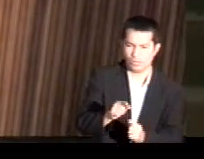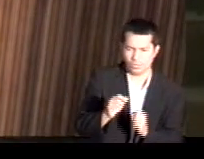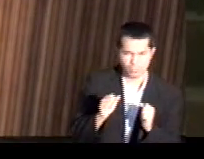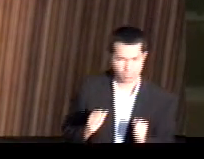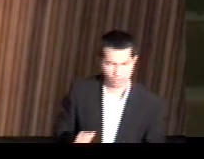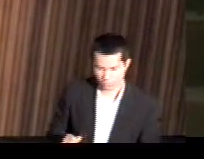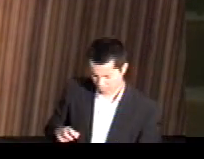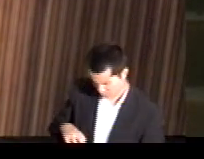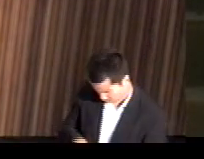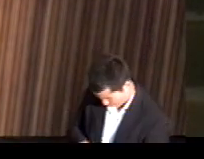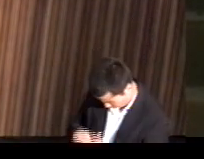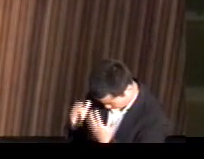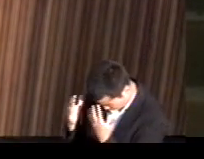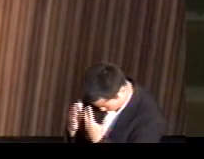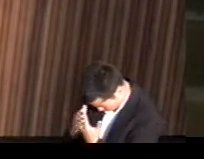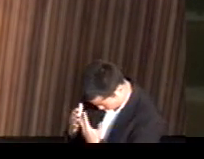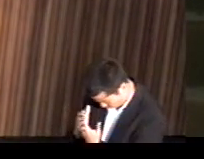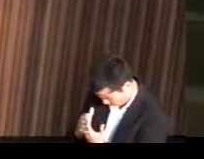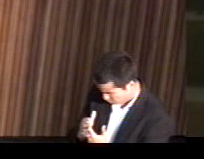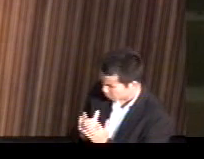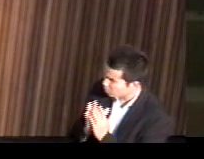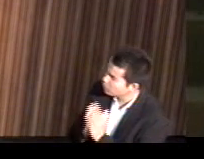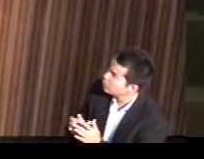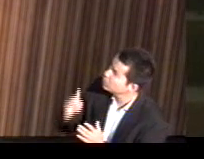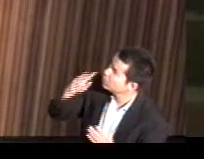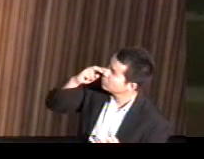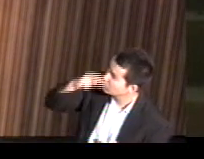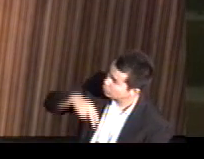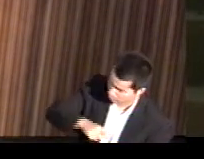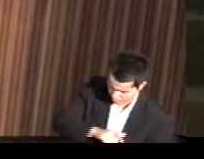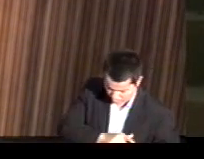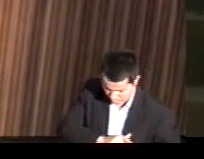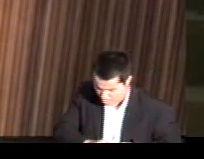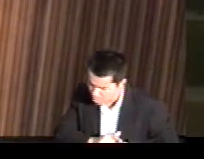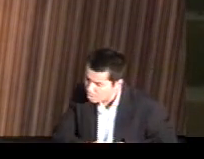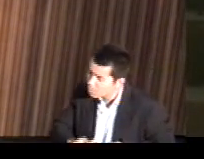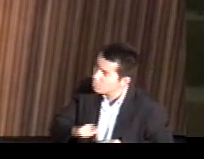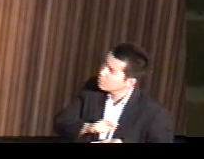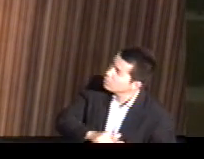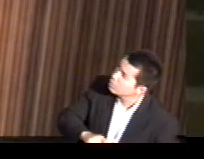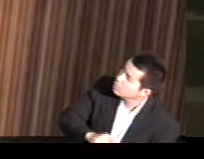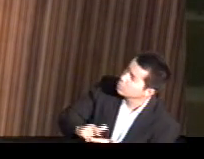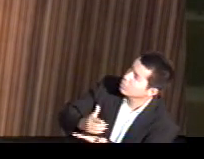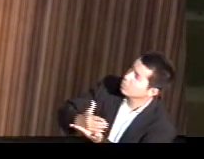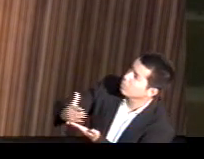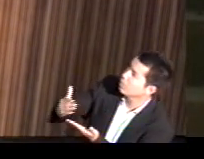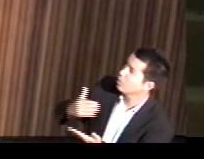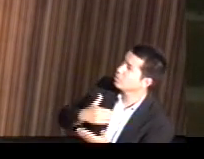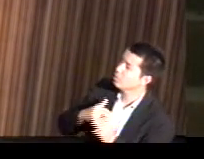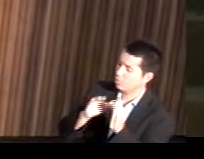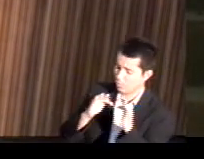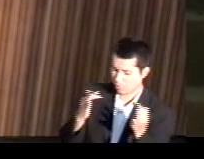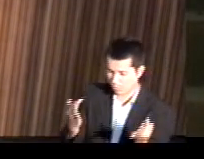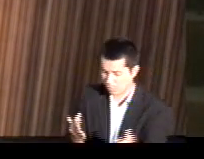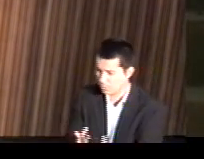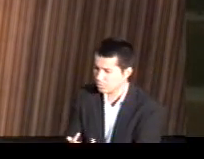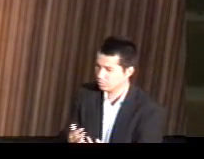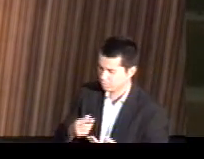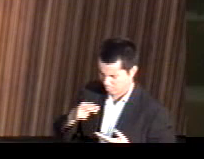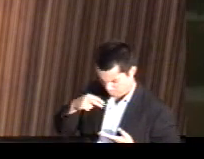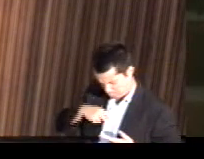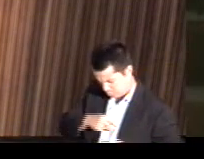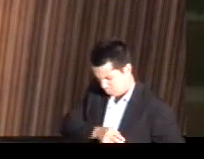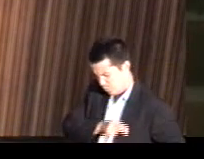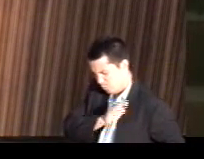Você e eu, Senhor, limpa, limpa, limpa. Começa essa limpeza na minha casa, no meu coração,